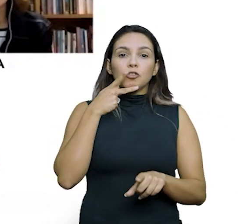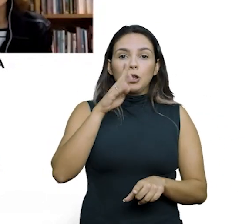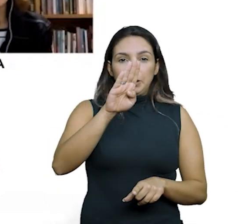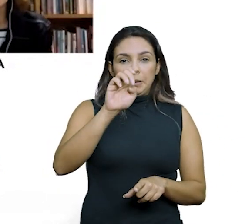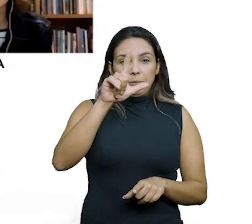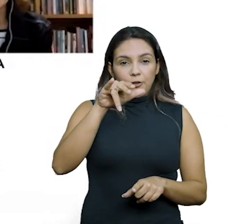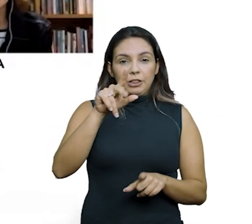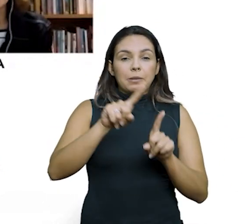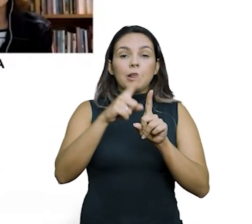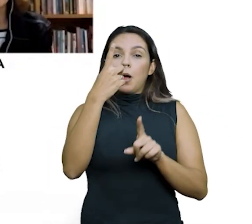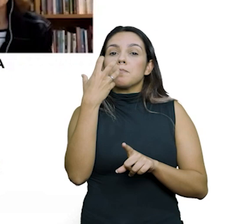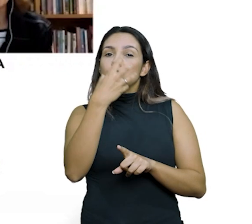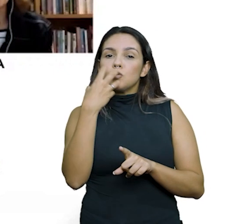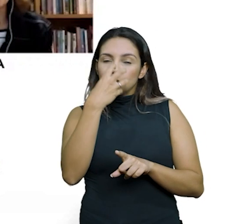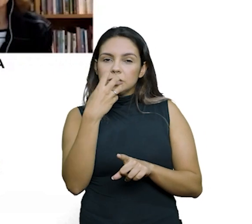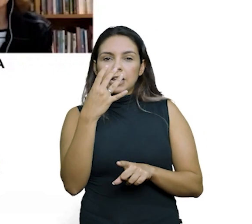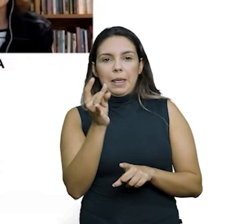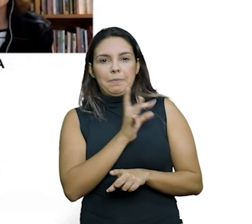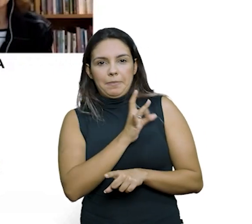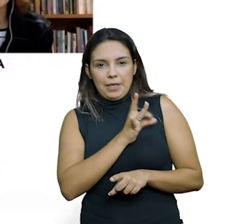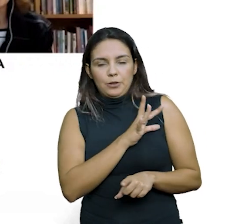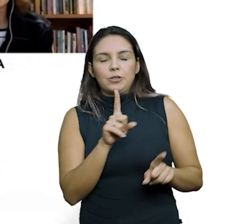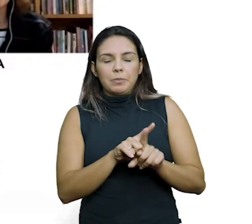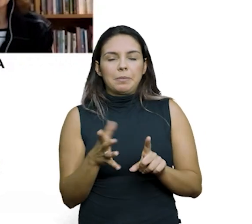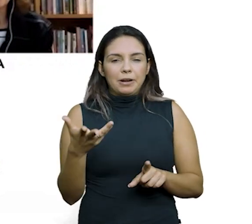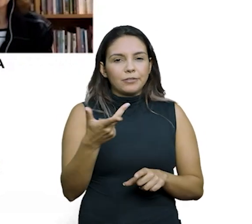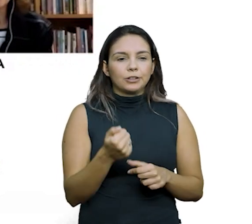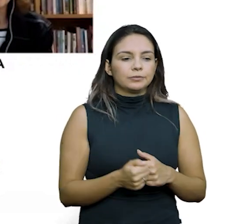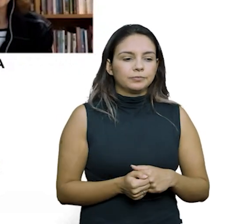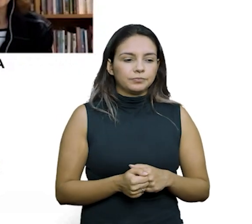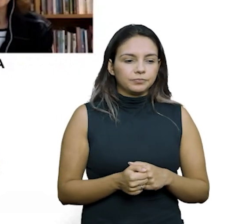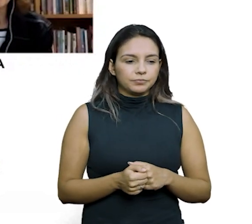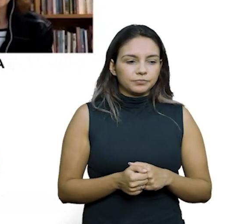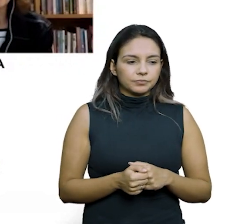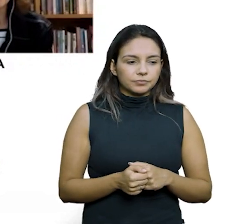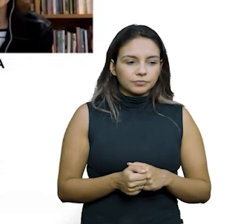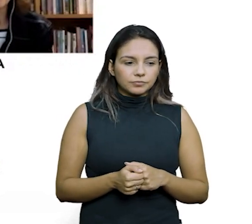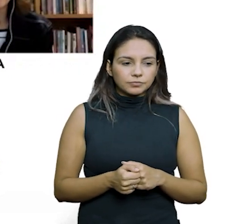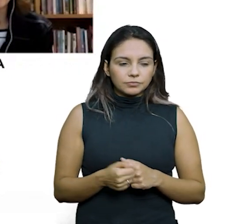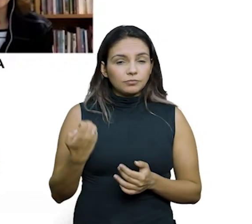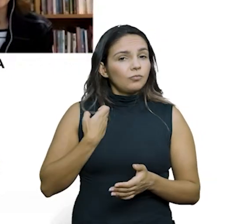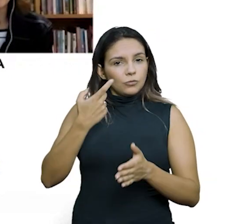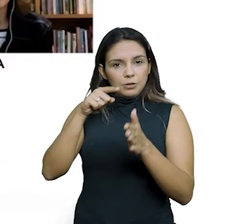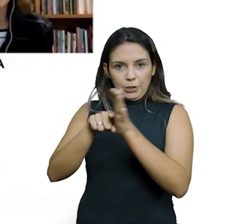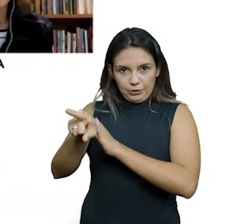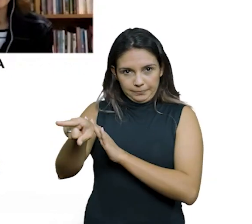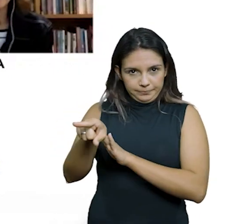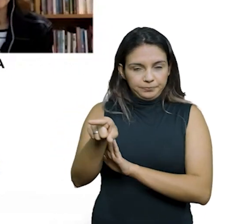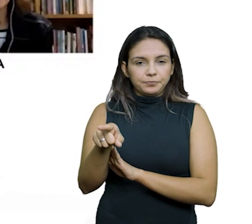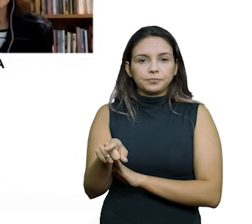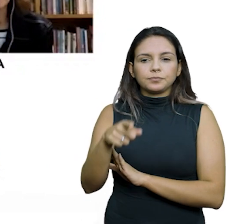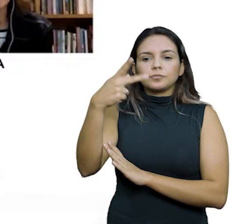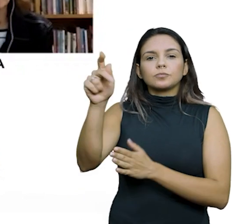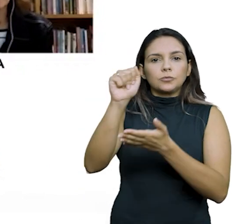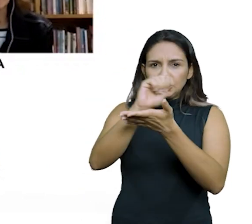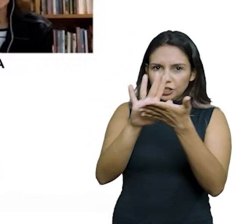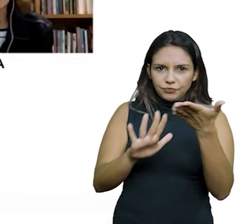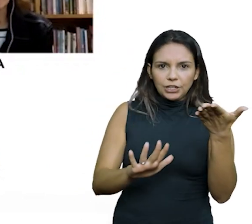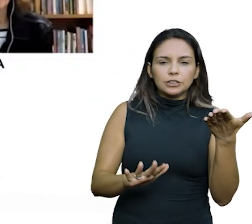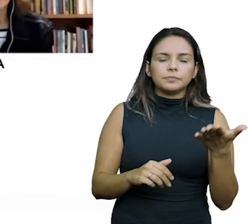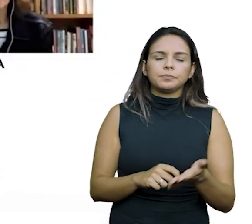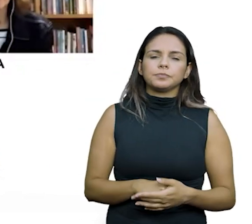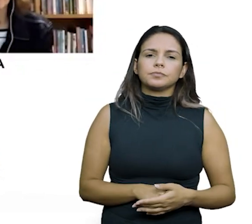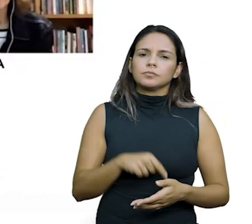também maravilhosa. Também? O Belchior tem. Legal. Mas, Rafa, você sabe que eu queria te fazer uma pergunta voltada para a sua